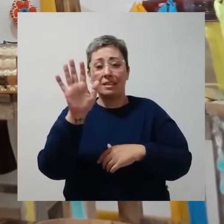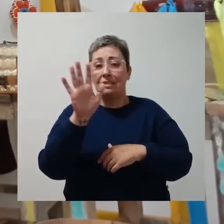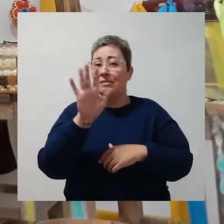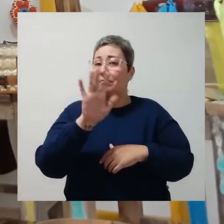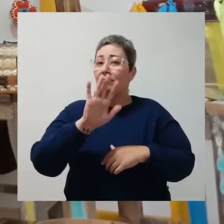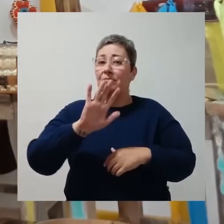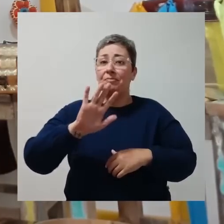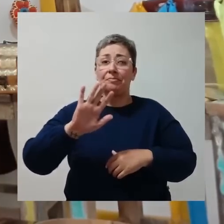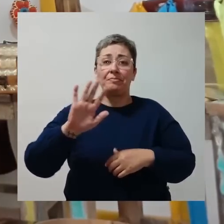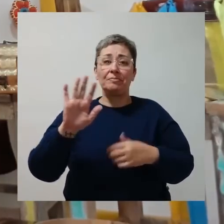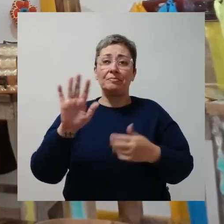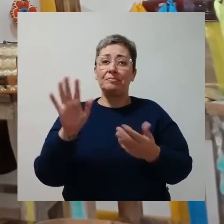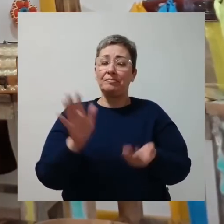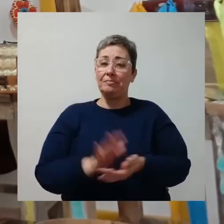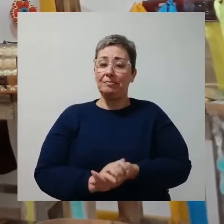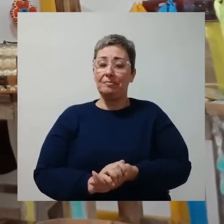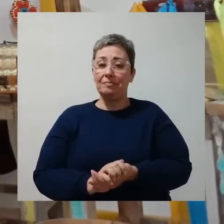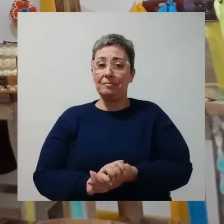Adeus,